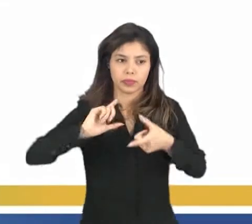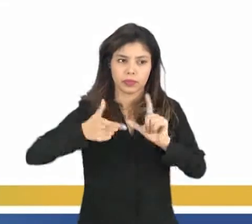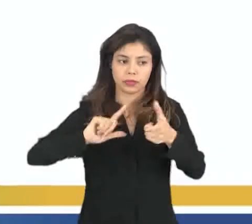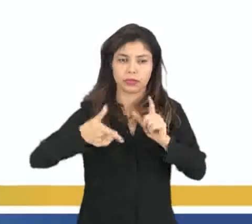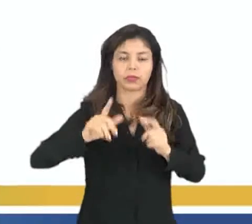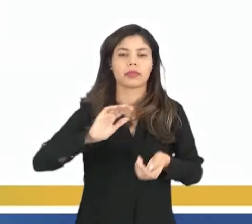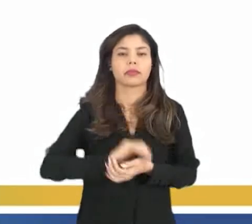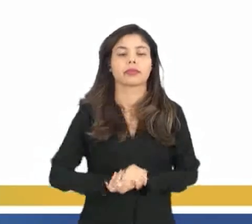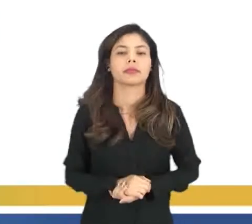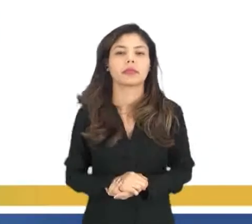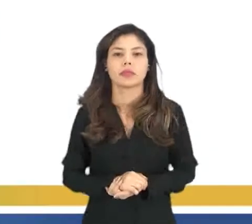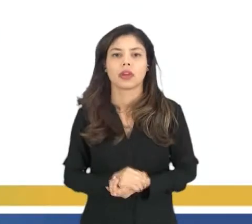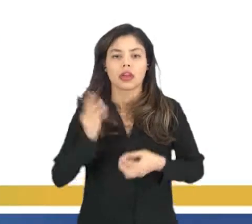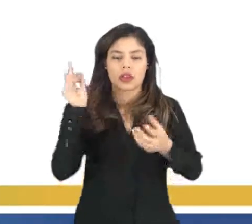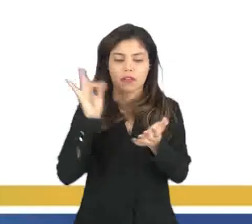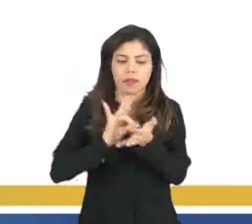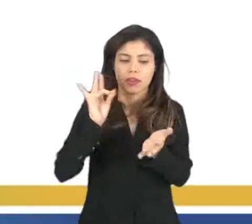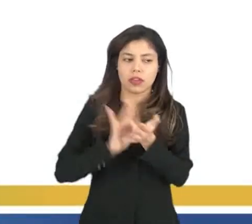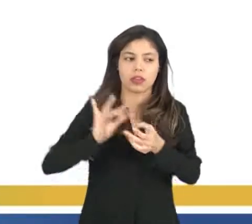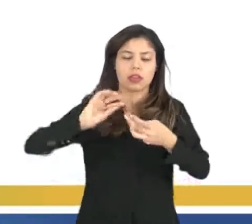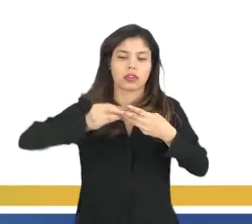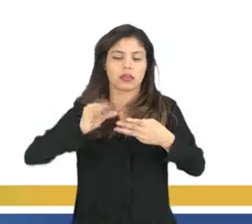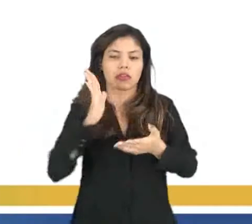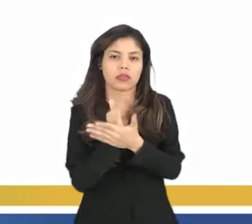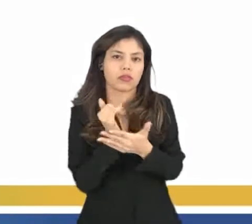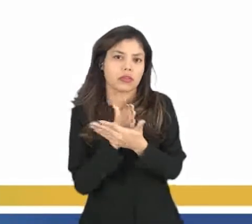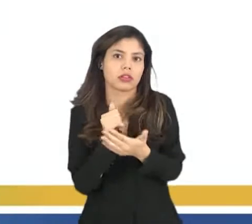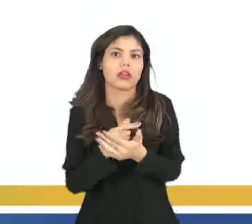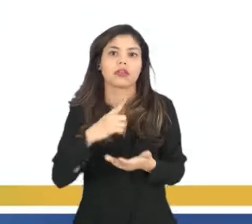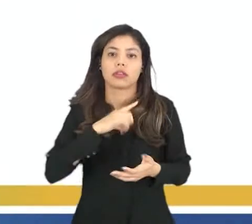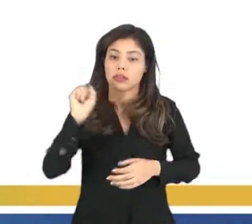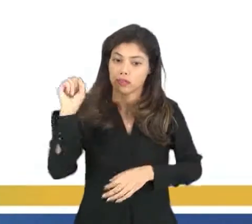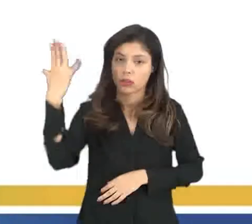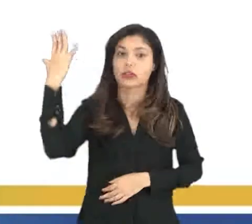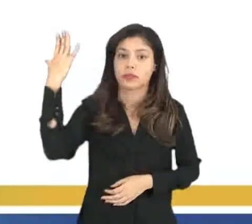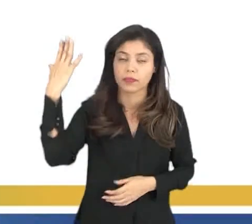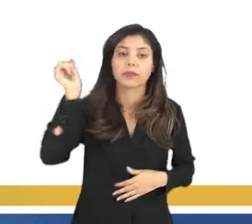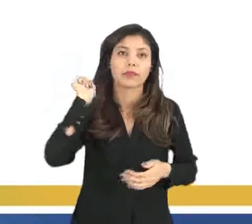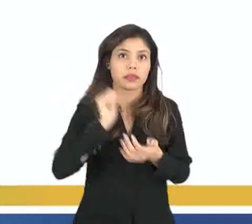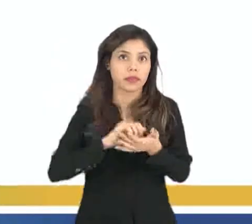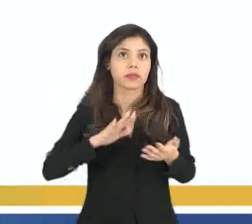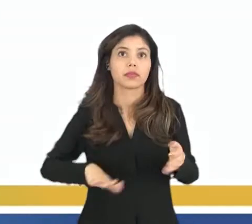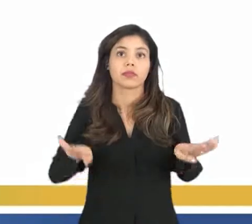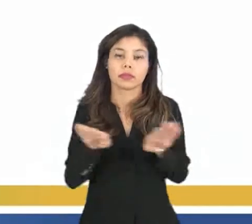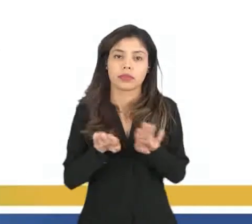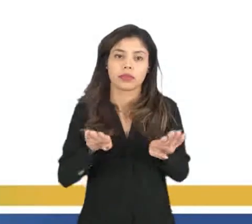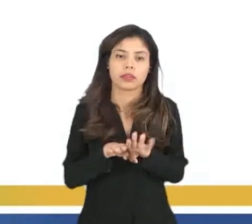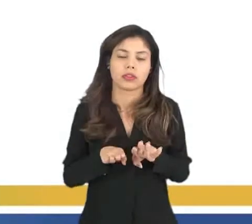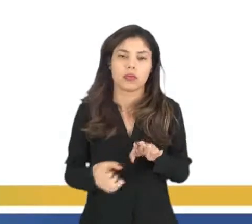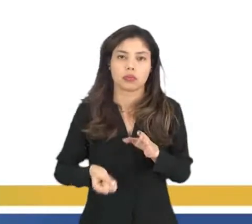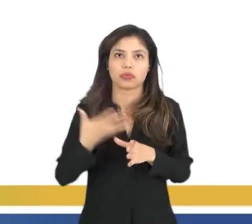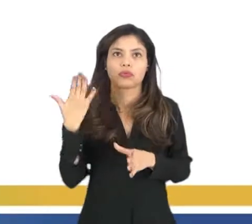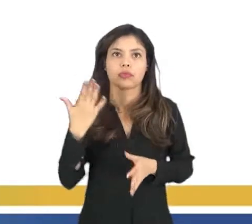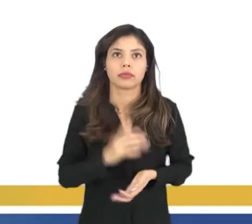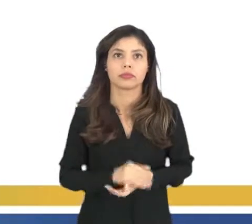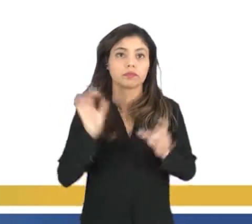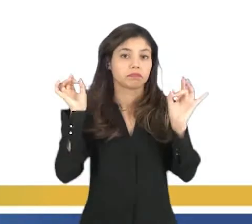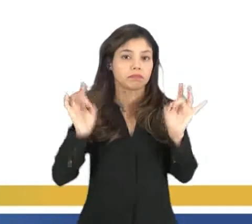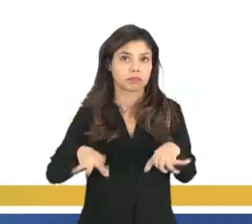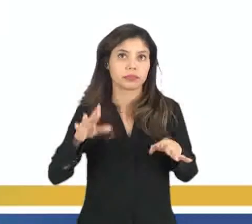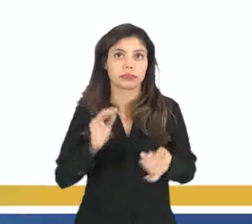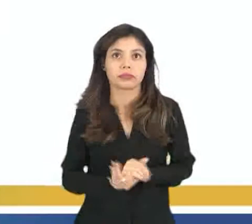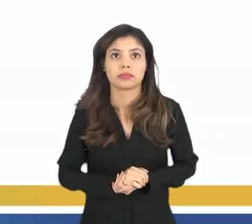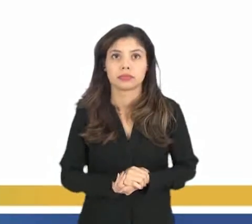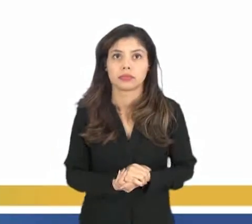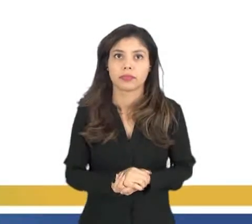células verdadeiras que vão ter toda uma divisão acontecendo para que as atividades aconteçam a pleno vapor. E por último, a